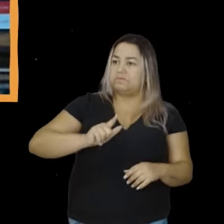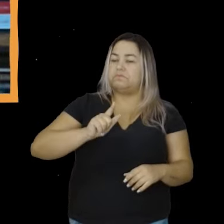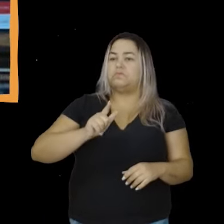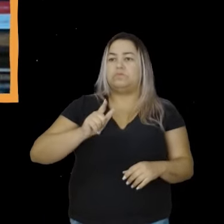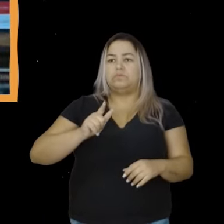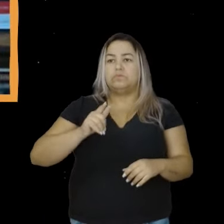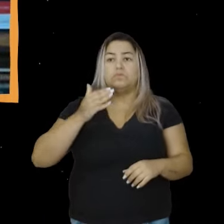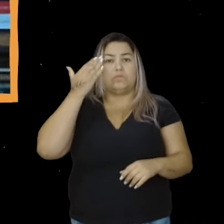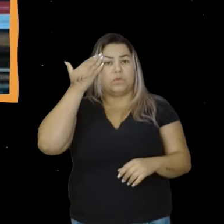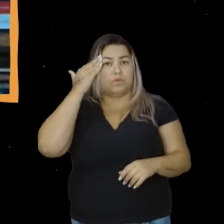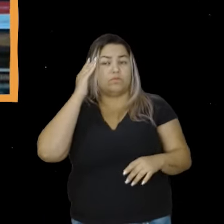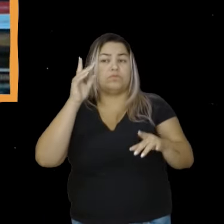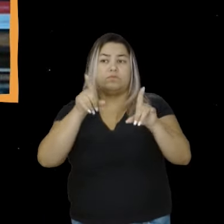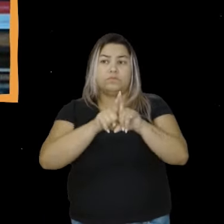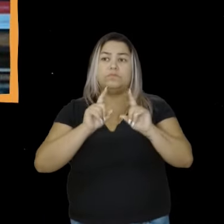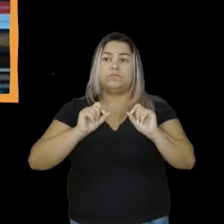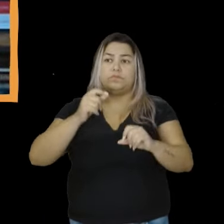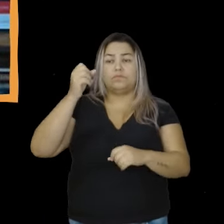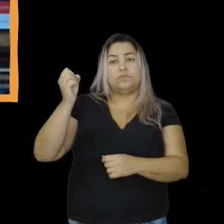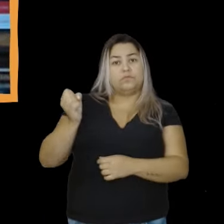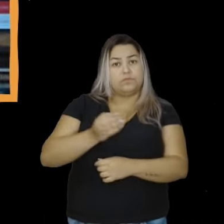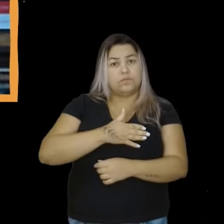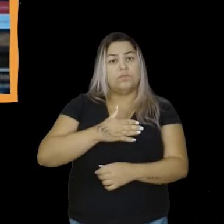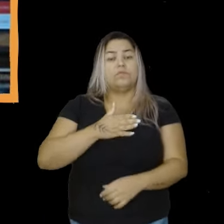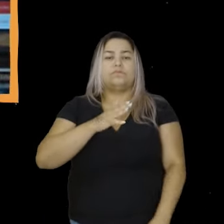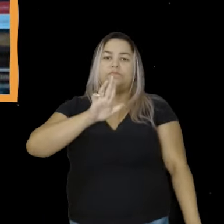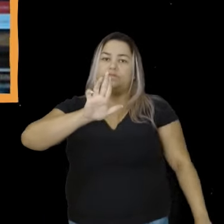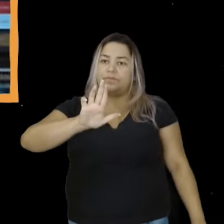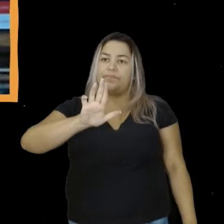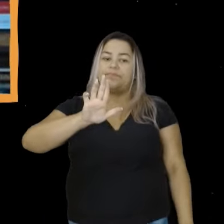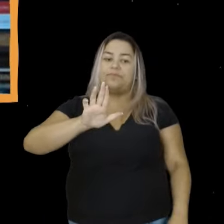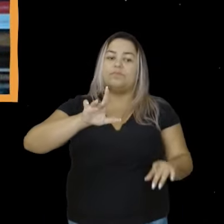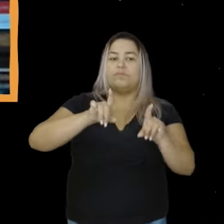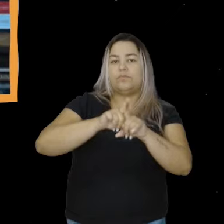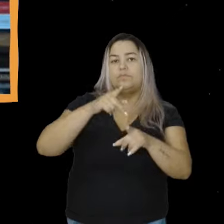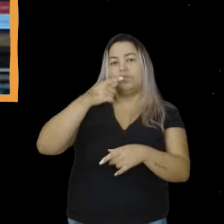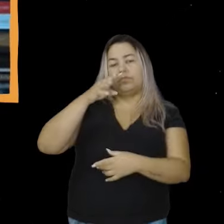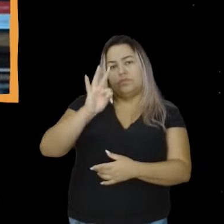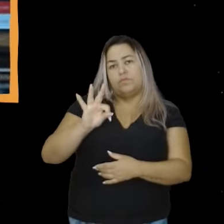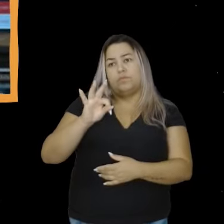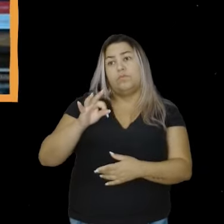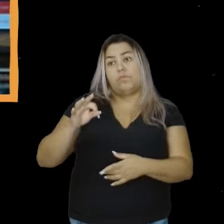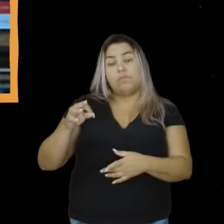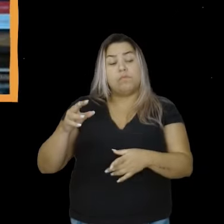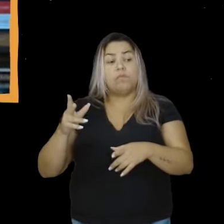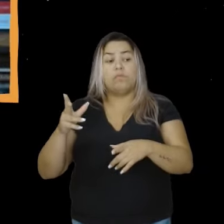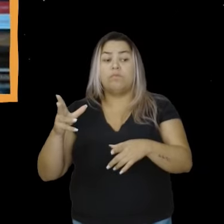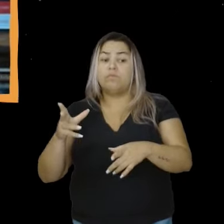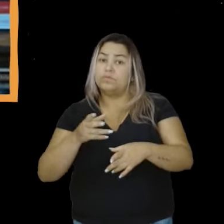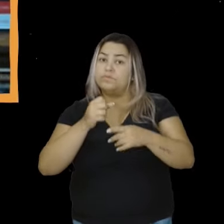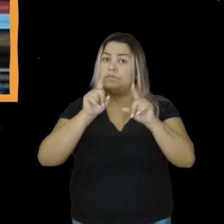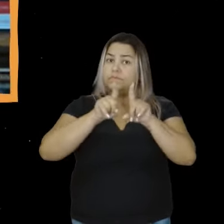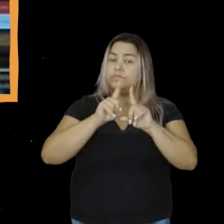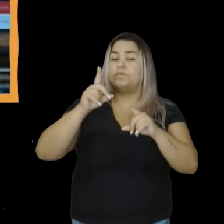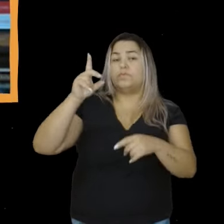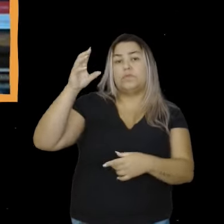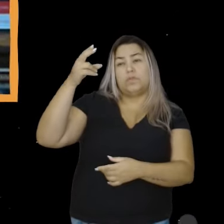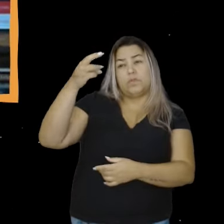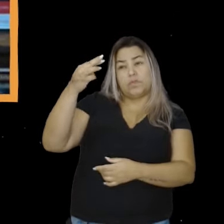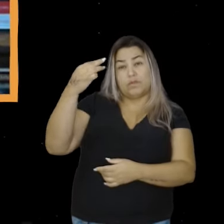quando elegeu a Dilma e agora novamente com Lula. Eu acho que o PT tem que fazer um resgate da sua história, da sua